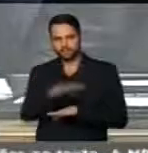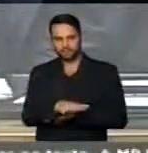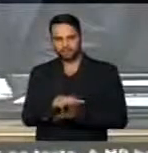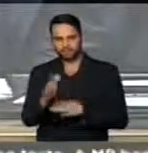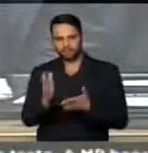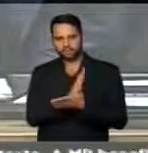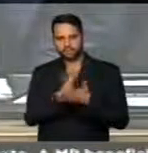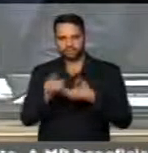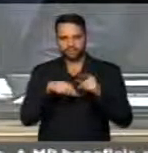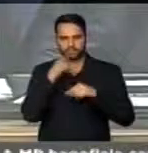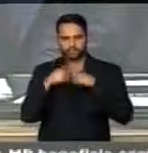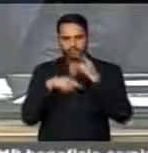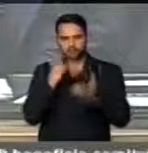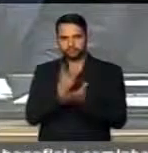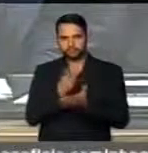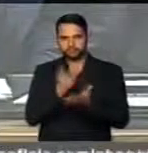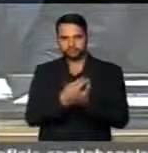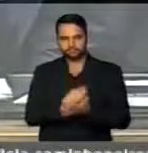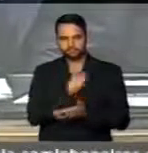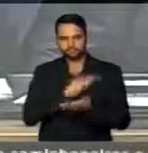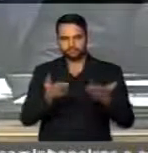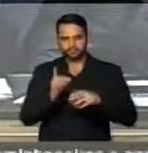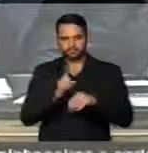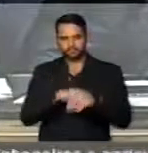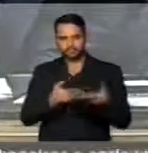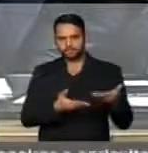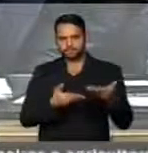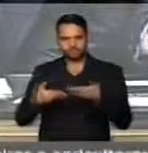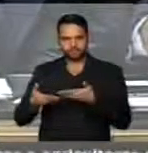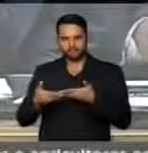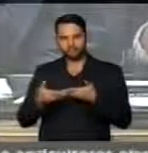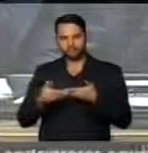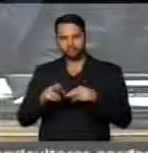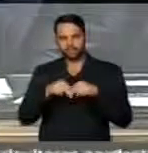se alguma dúvida persistir. Nesse momento eu recolho